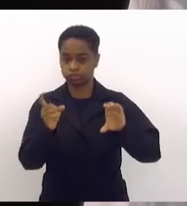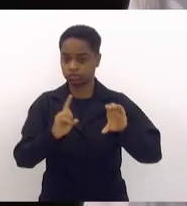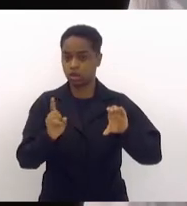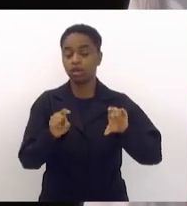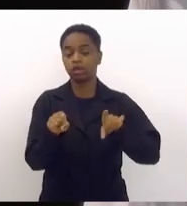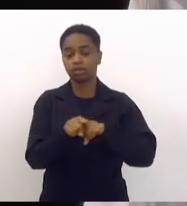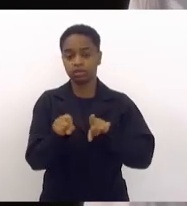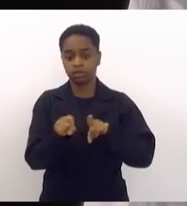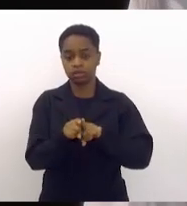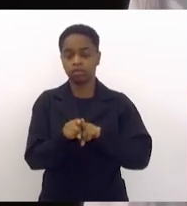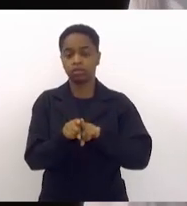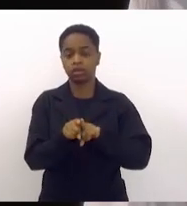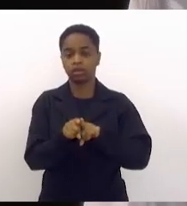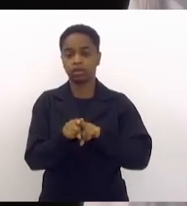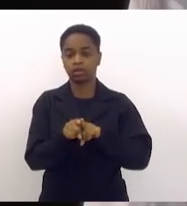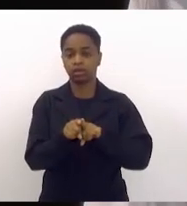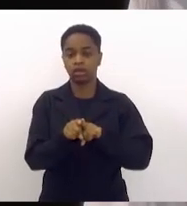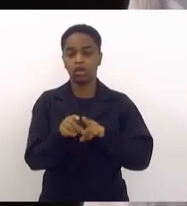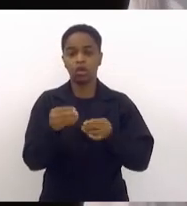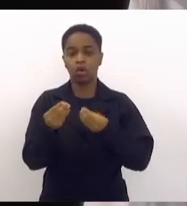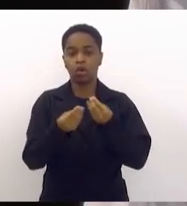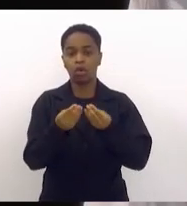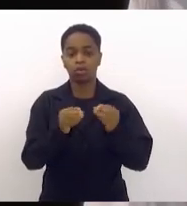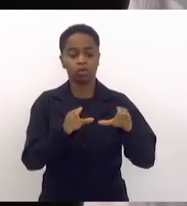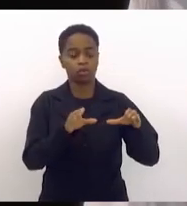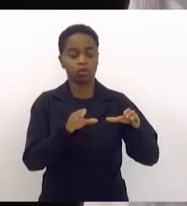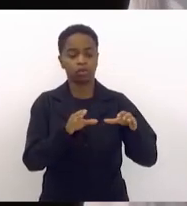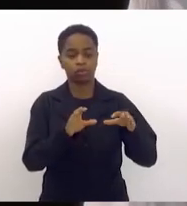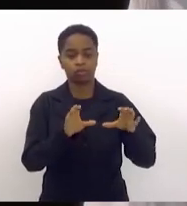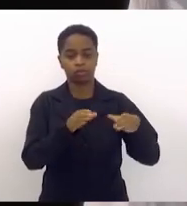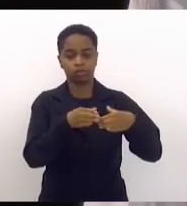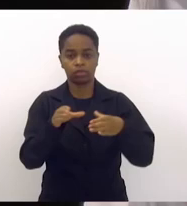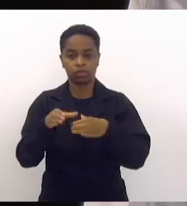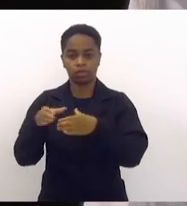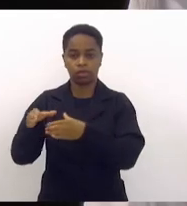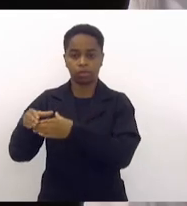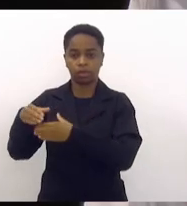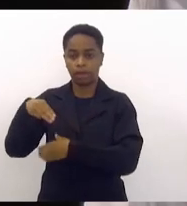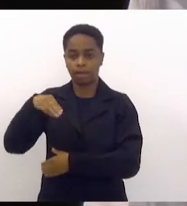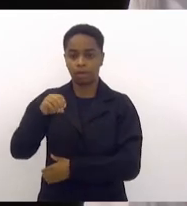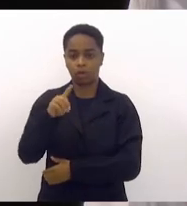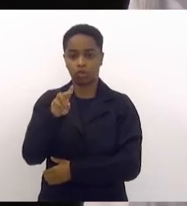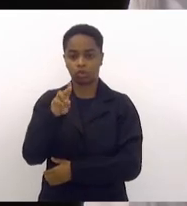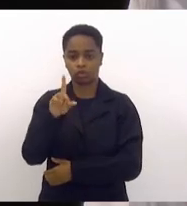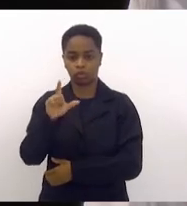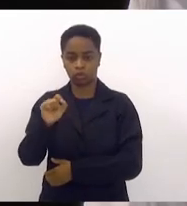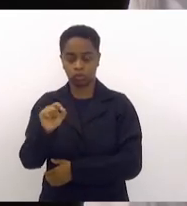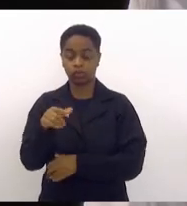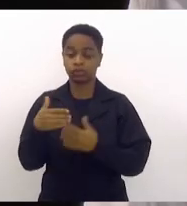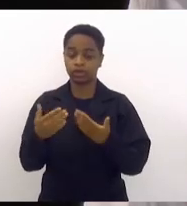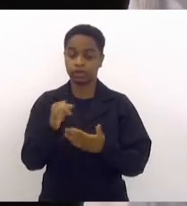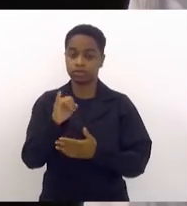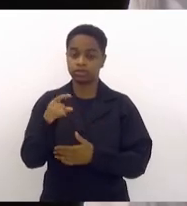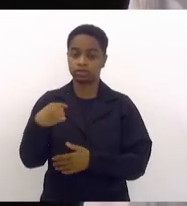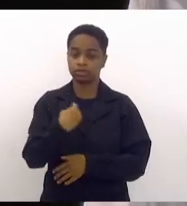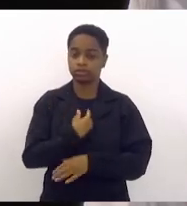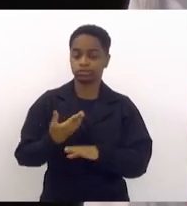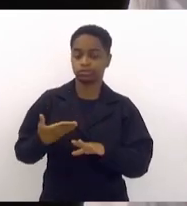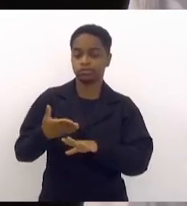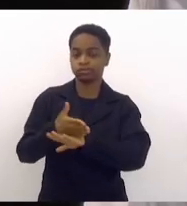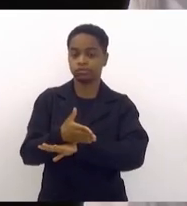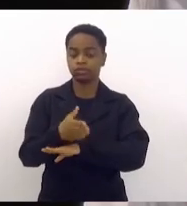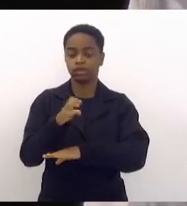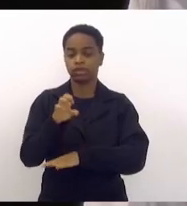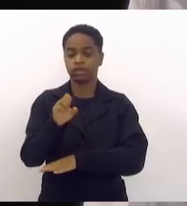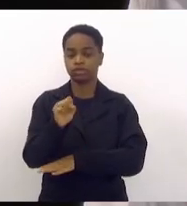também toda a parte dos módulos que a gente chama E aí nusta quando a gente ia nos estaleiros você teve a oportunidade também de